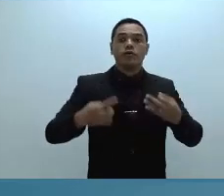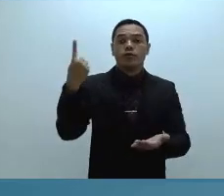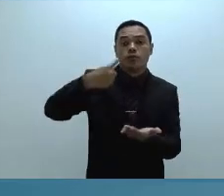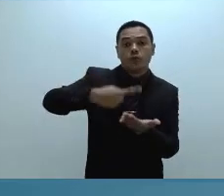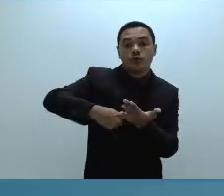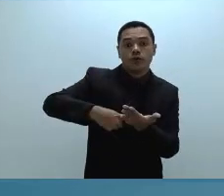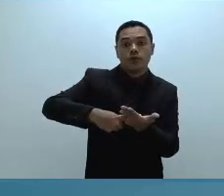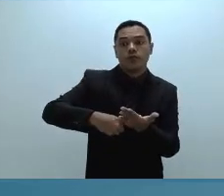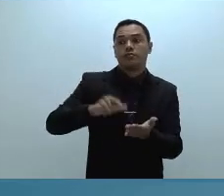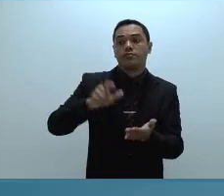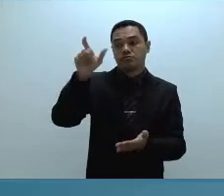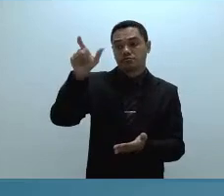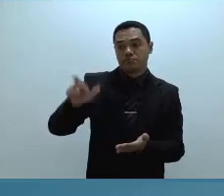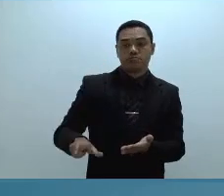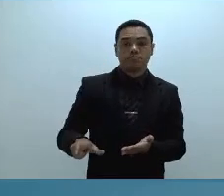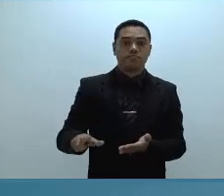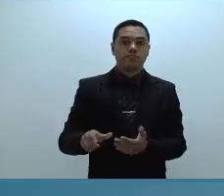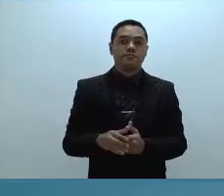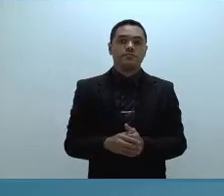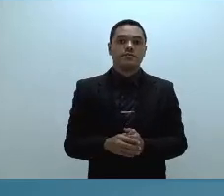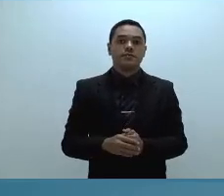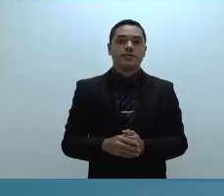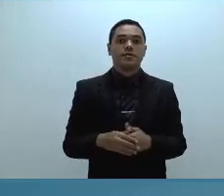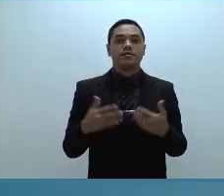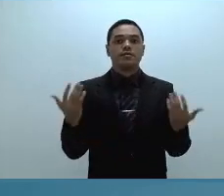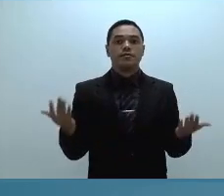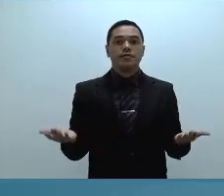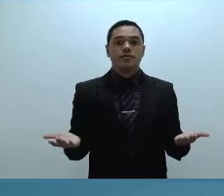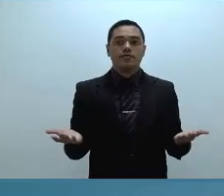fora favorável inicialmente,